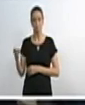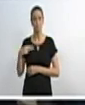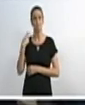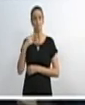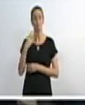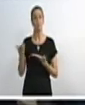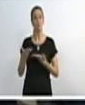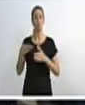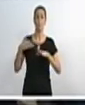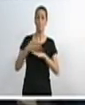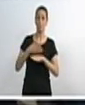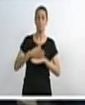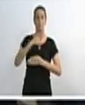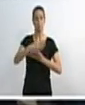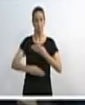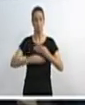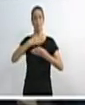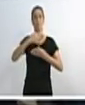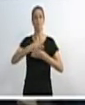a extraordinária.